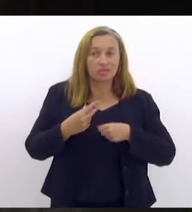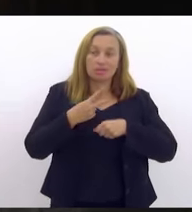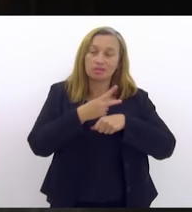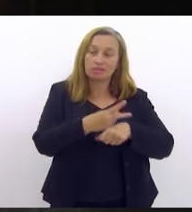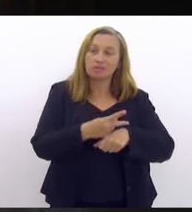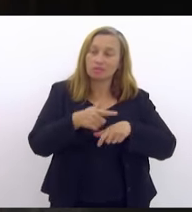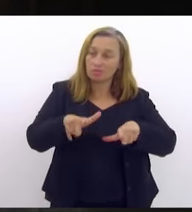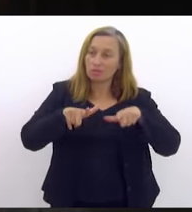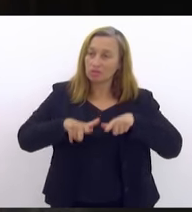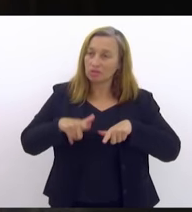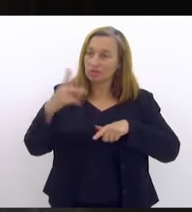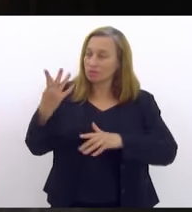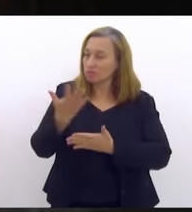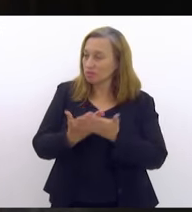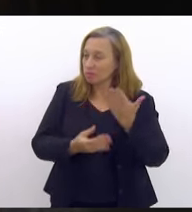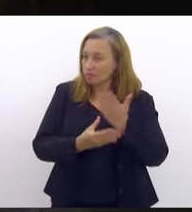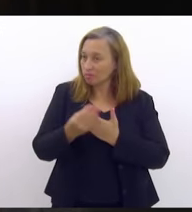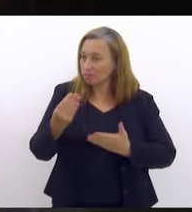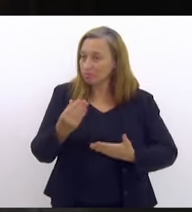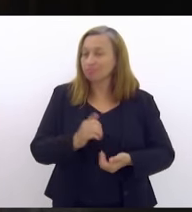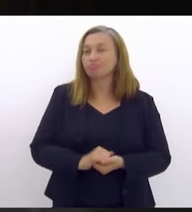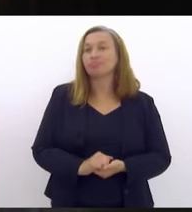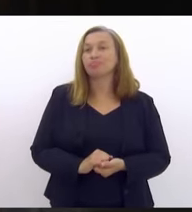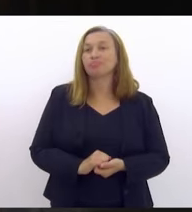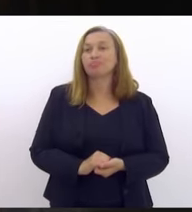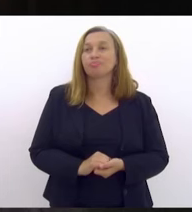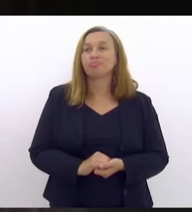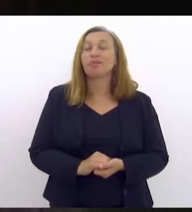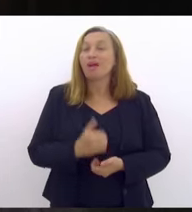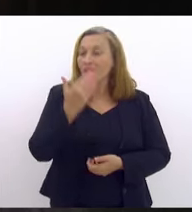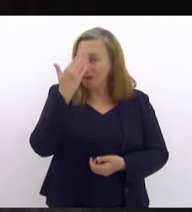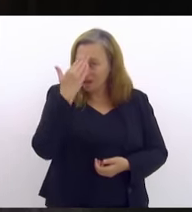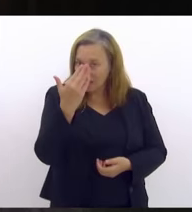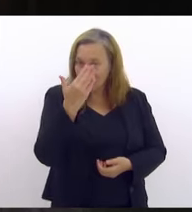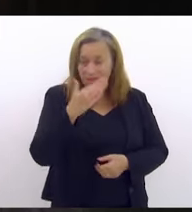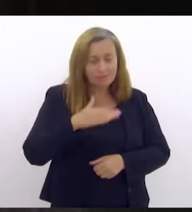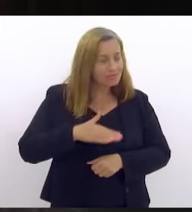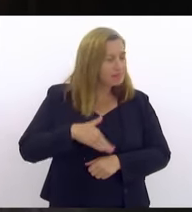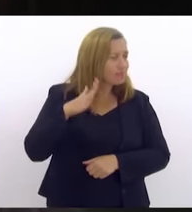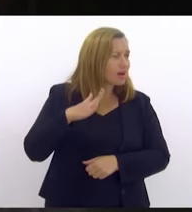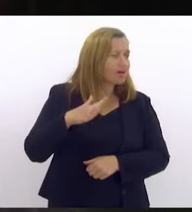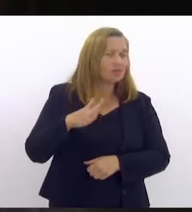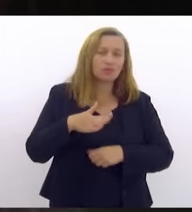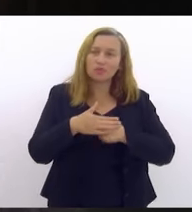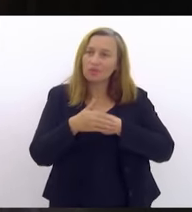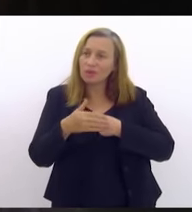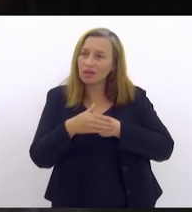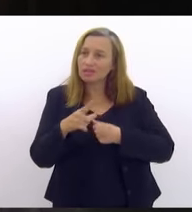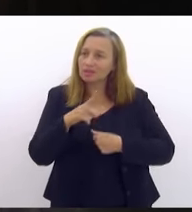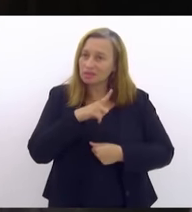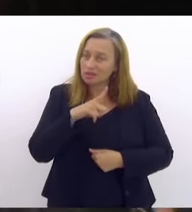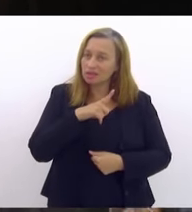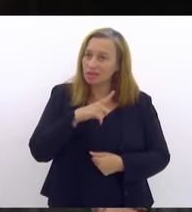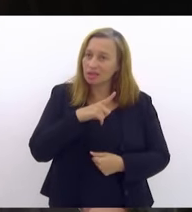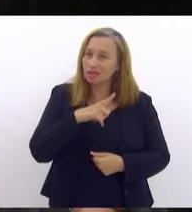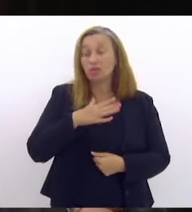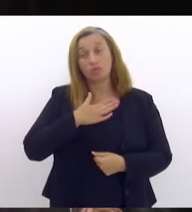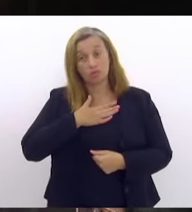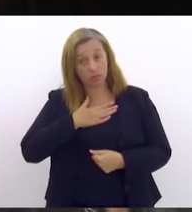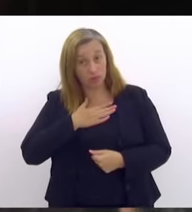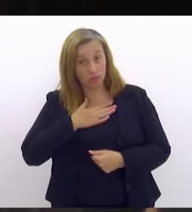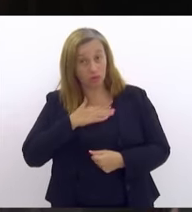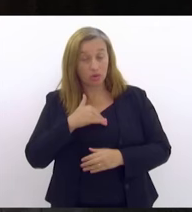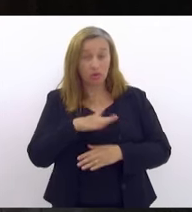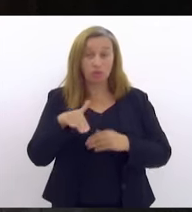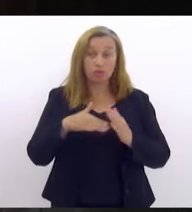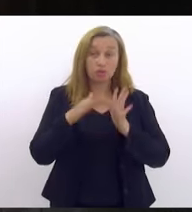das mãos de Vossa Excelência, né? Quero agradecer demais o carinho que você tem tido comigo, com